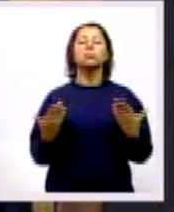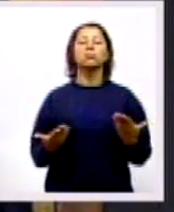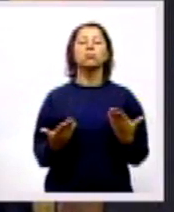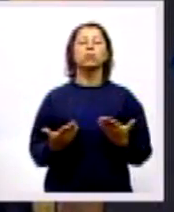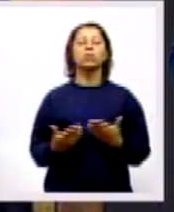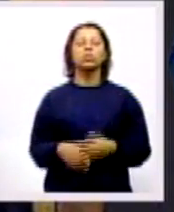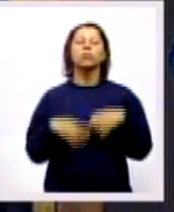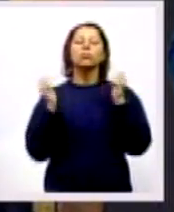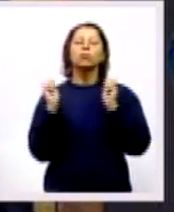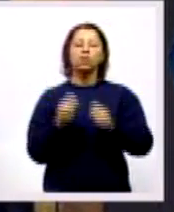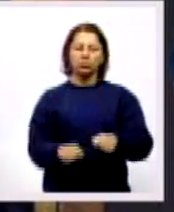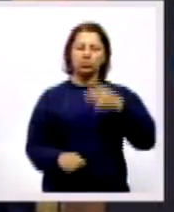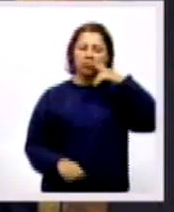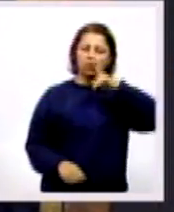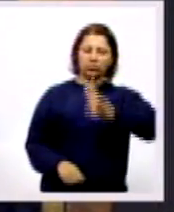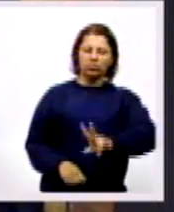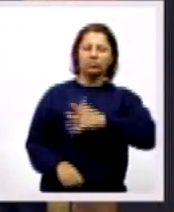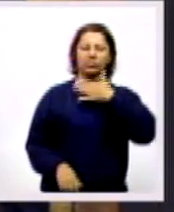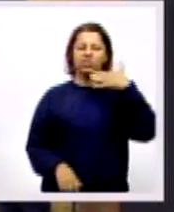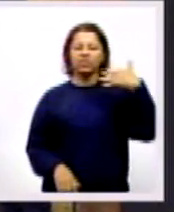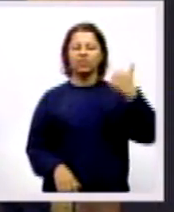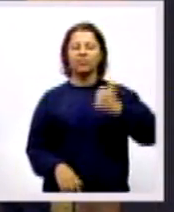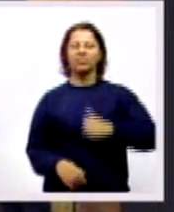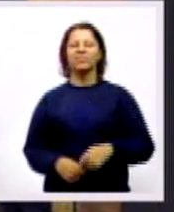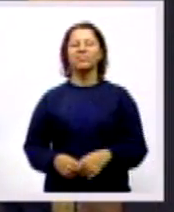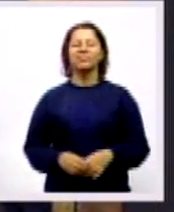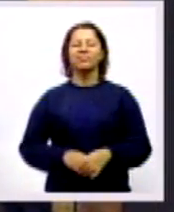Para poder te ver melhor.